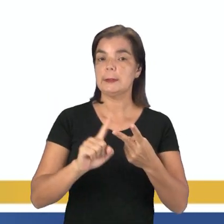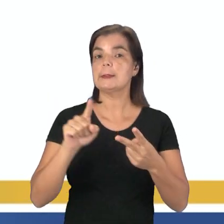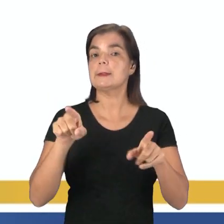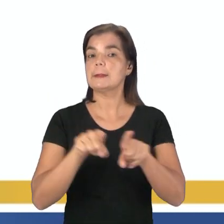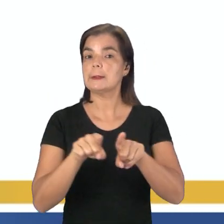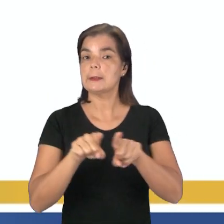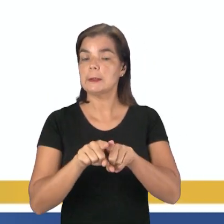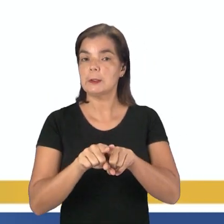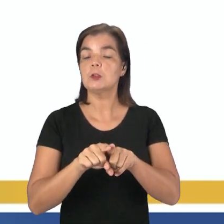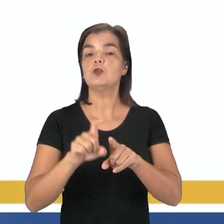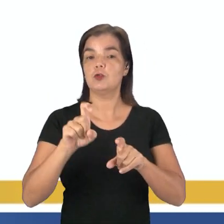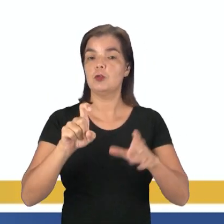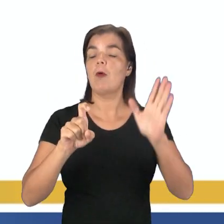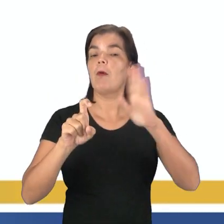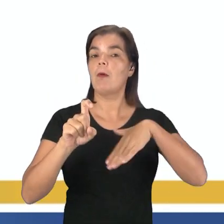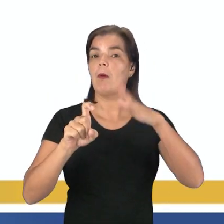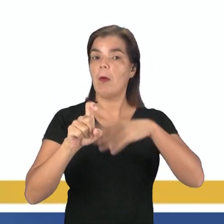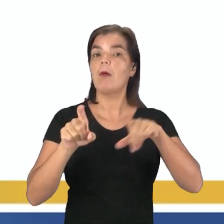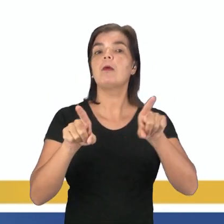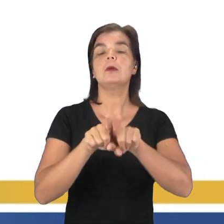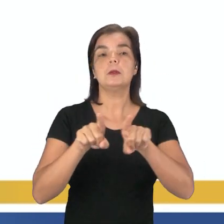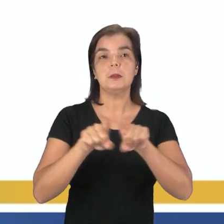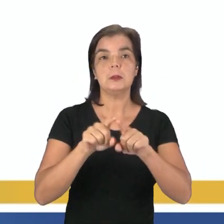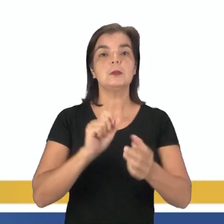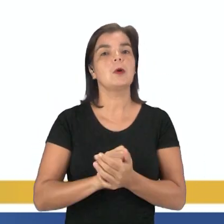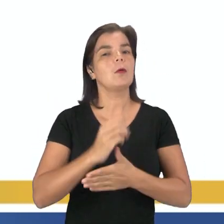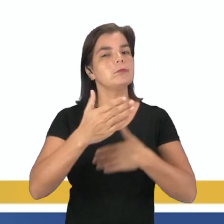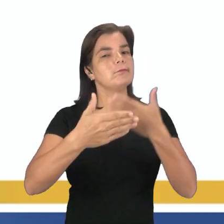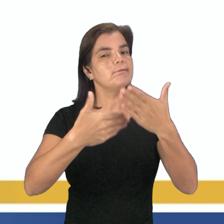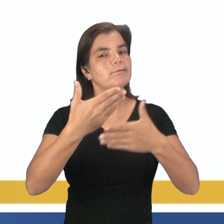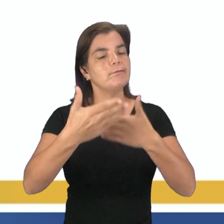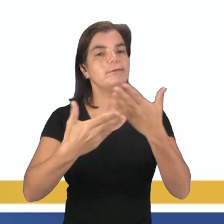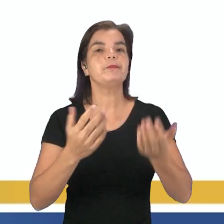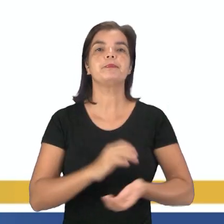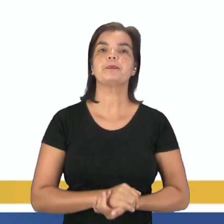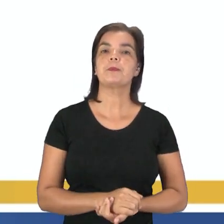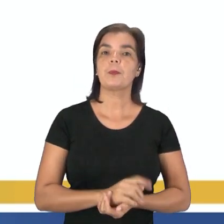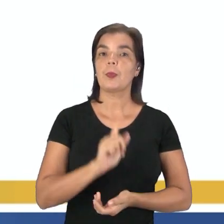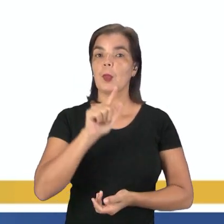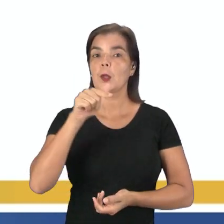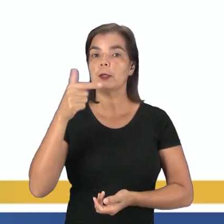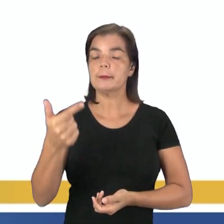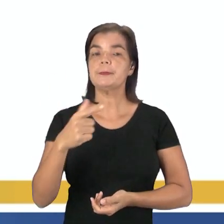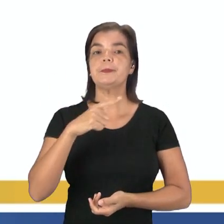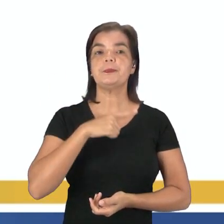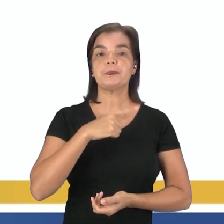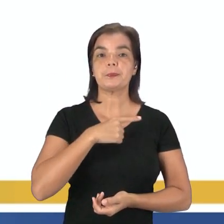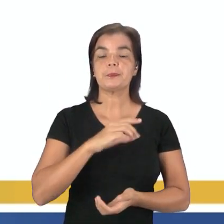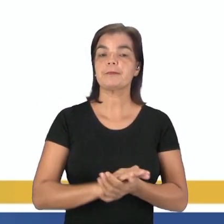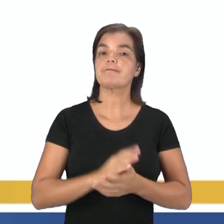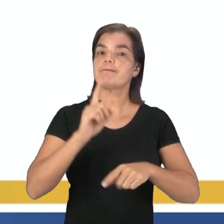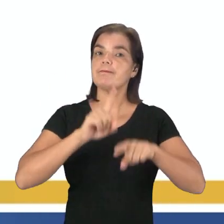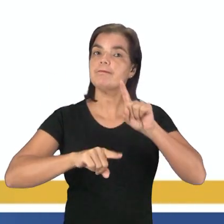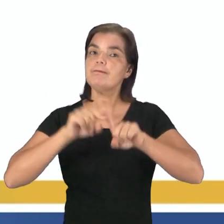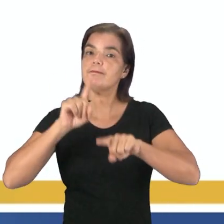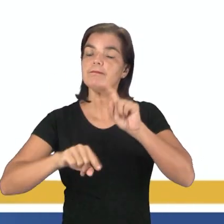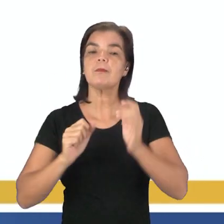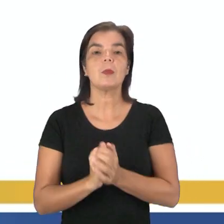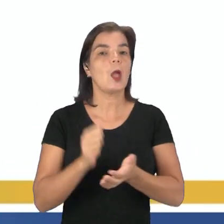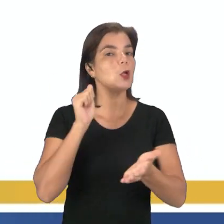Além também de lendas que são criadas, certo? Ao longo de todo esse processo. Aí a gente tem as fontes